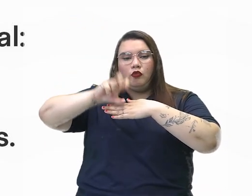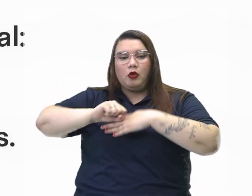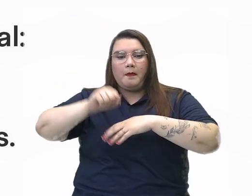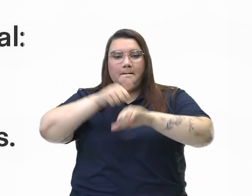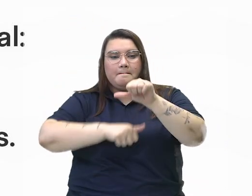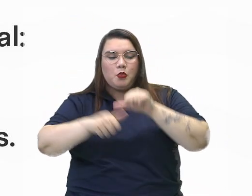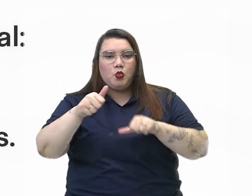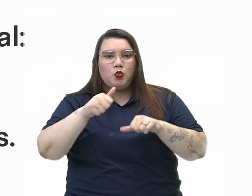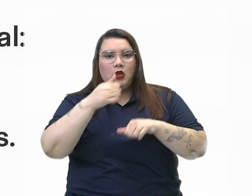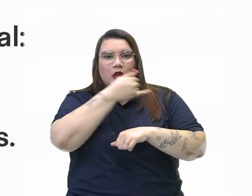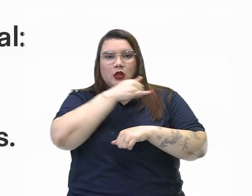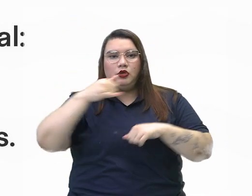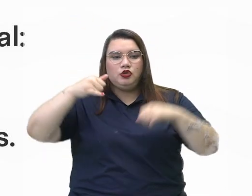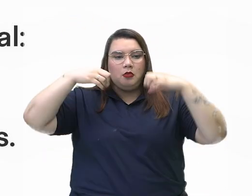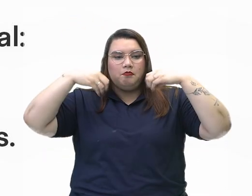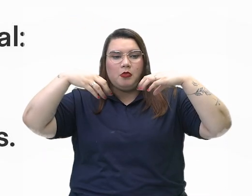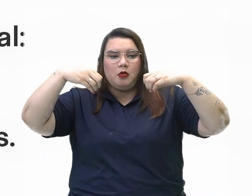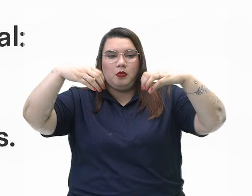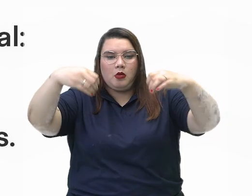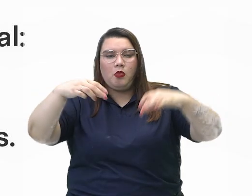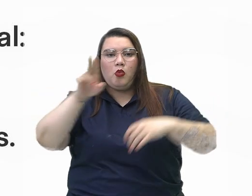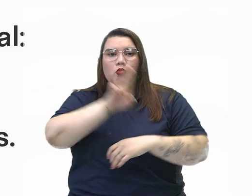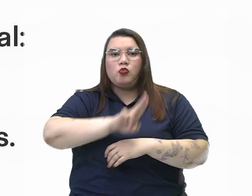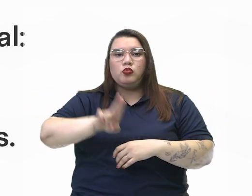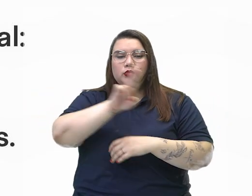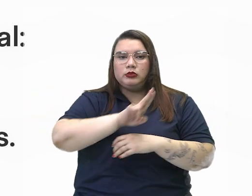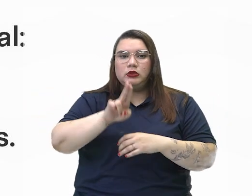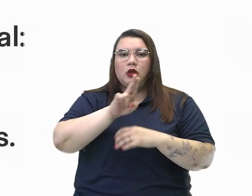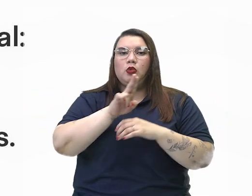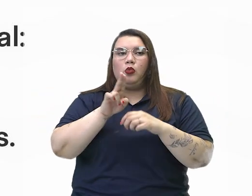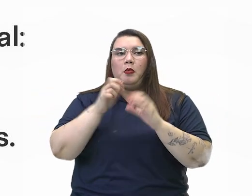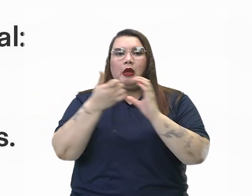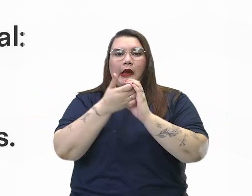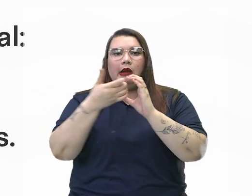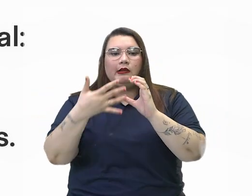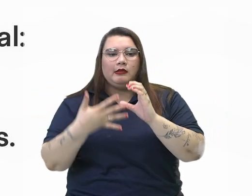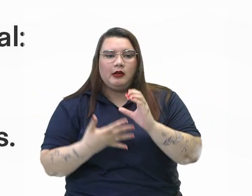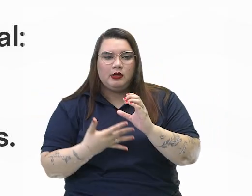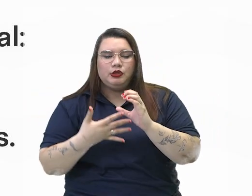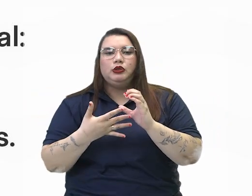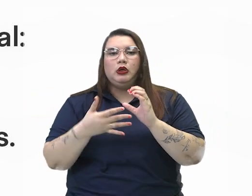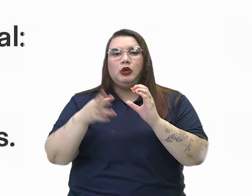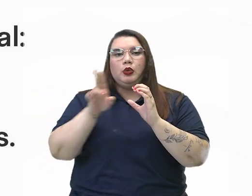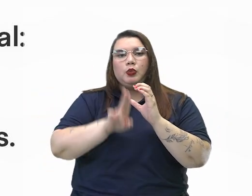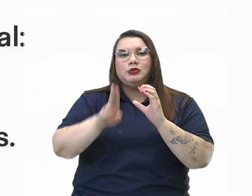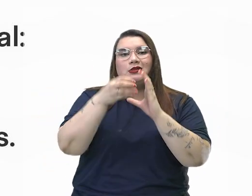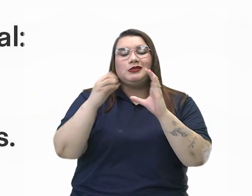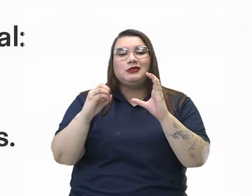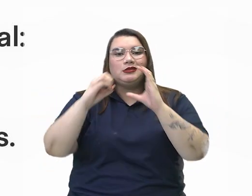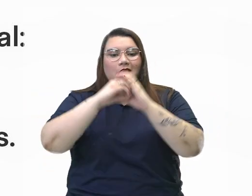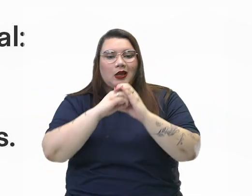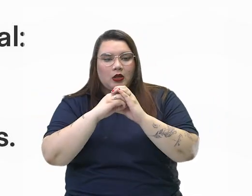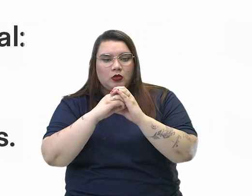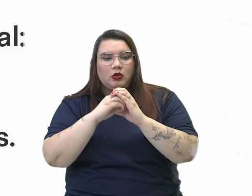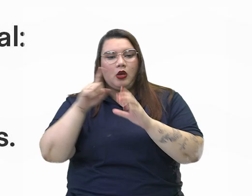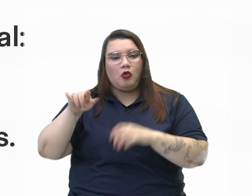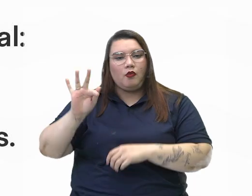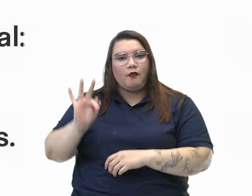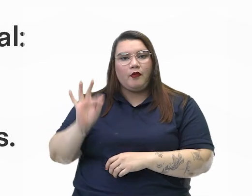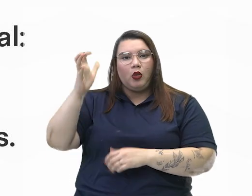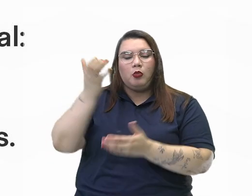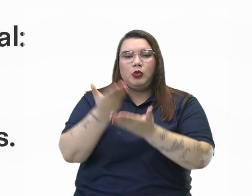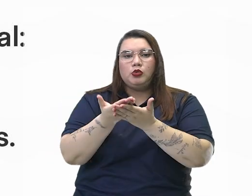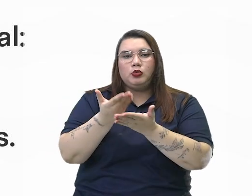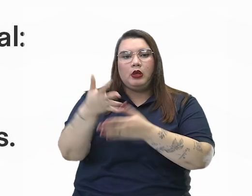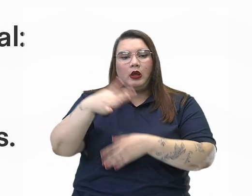sol em energia elétrica por meio do efeito fotovoltaico, um fenômeno